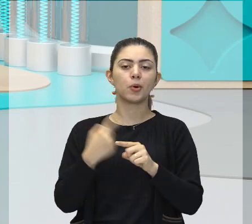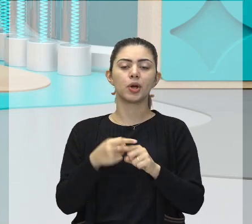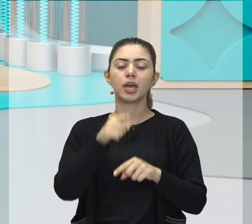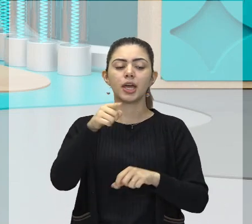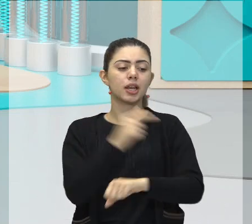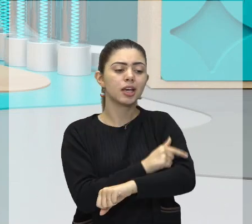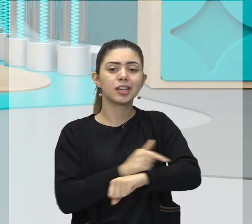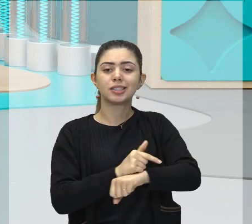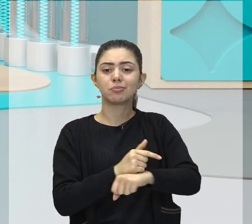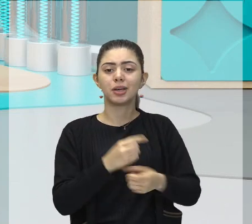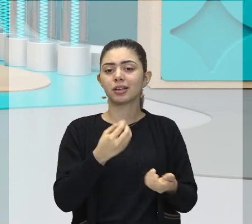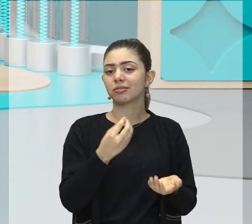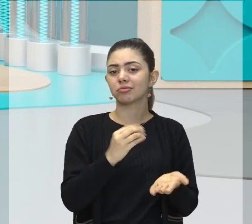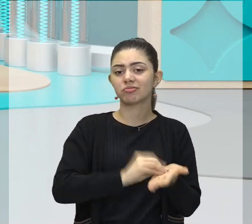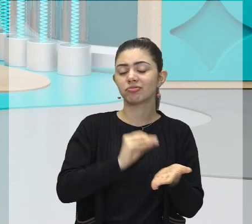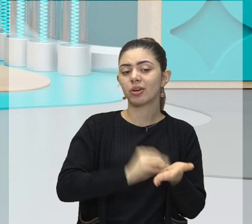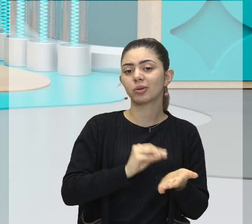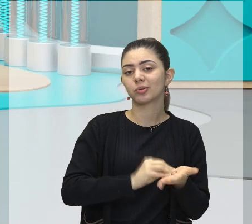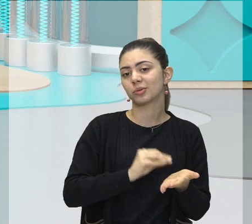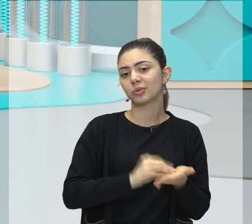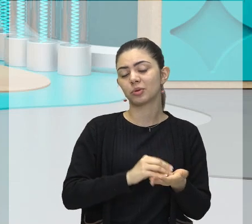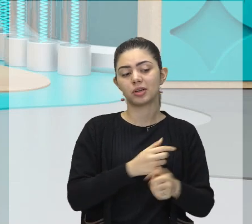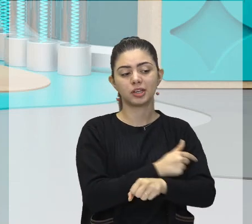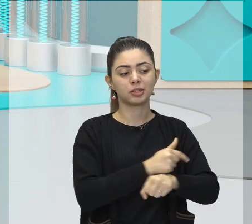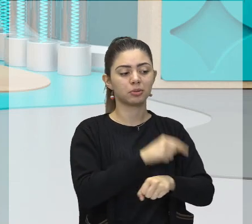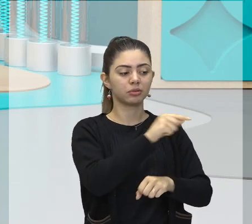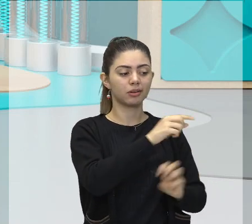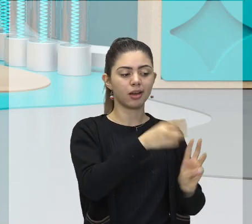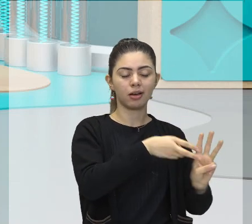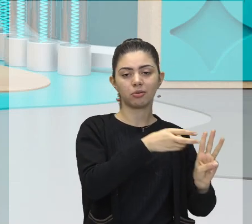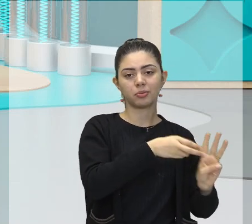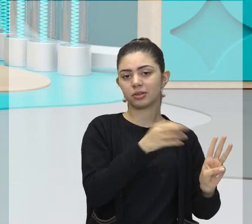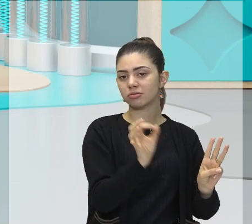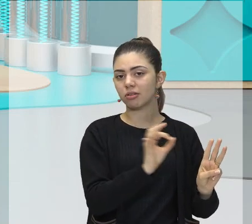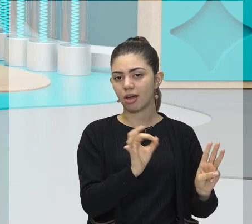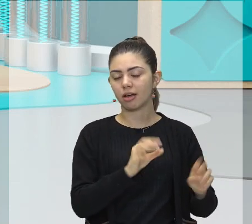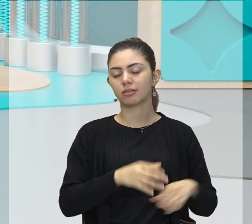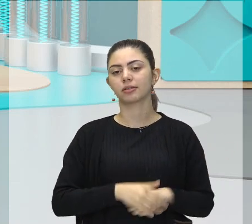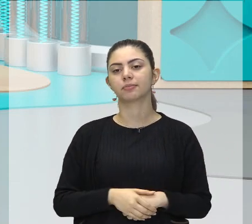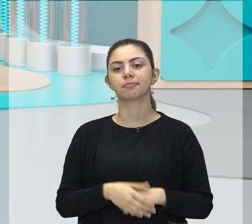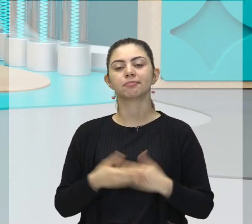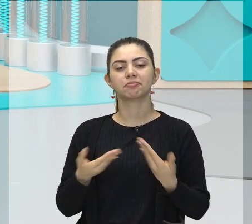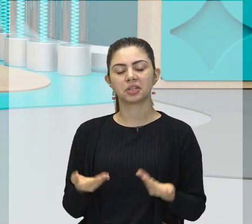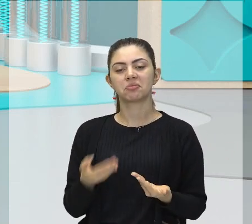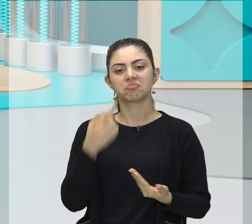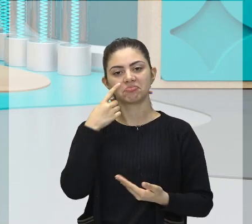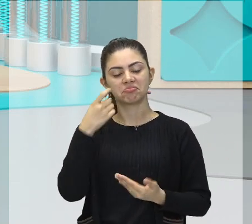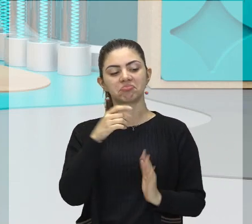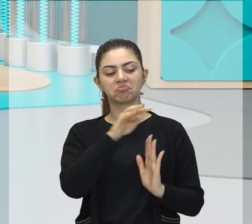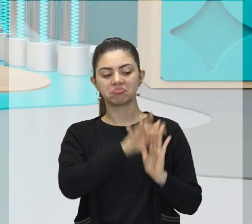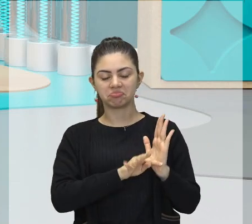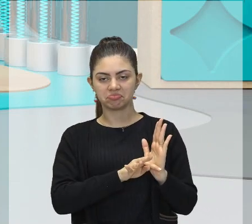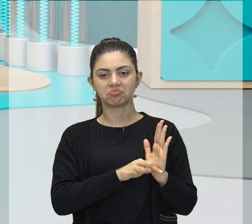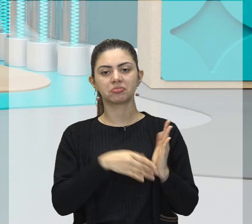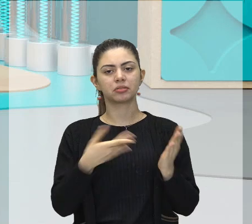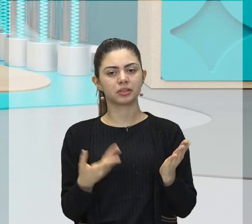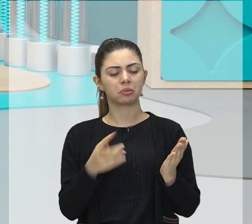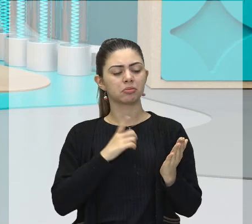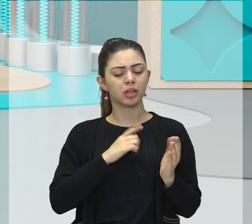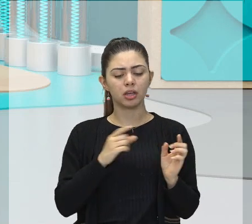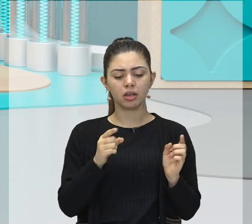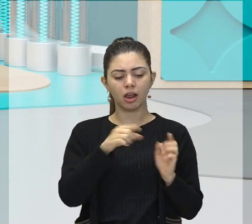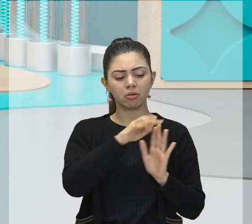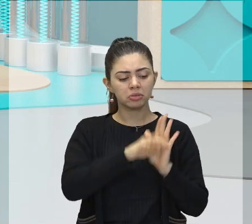respeitado a cultura do nosso nativo. Bem interessante esse texto, né? Um contexto tão